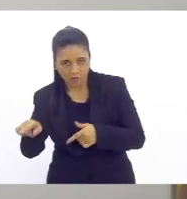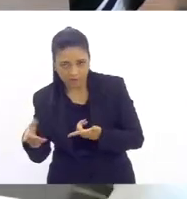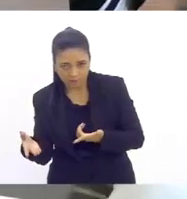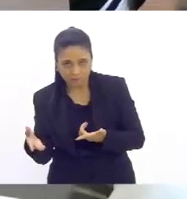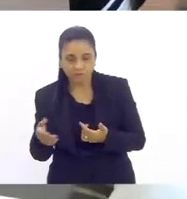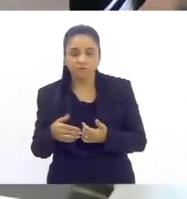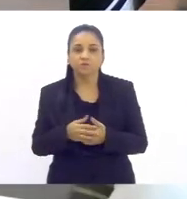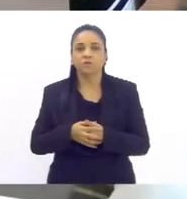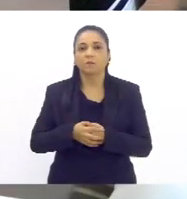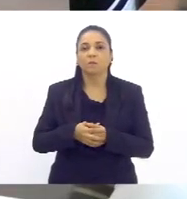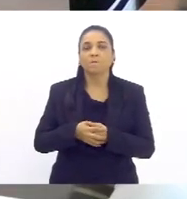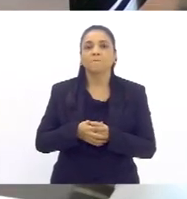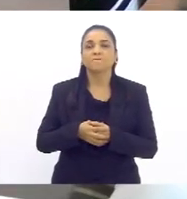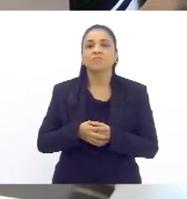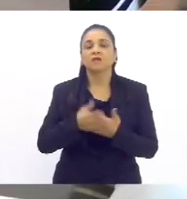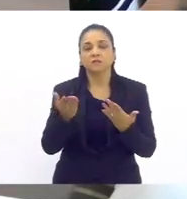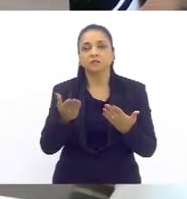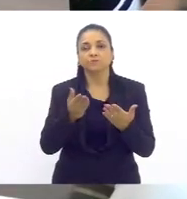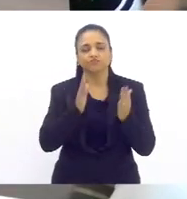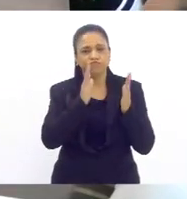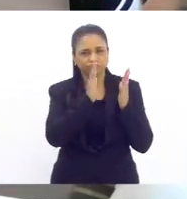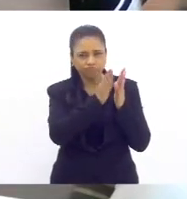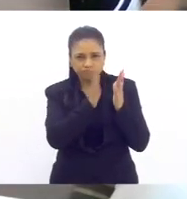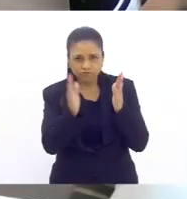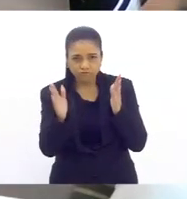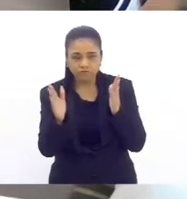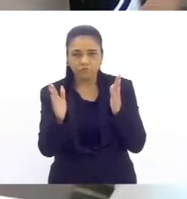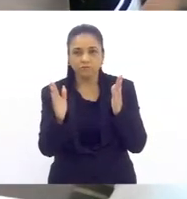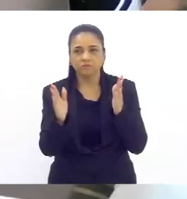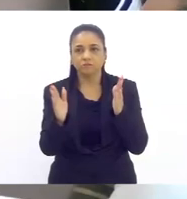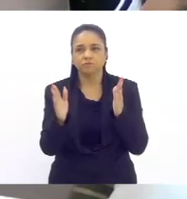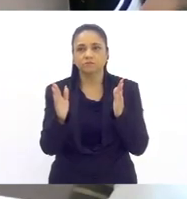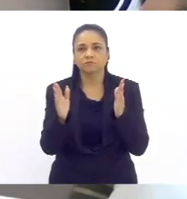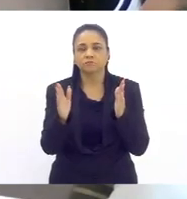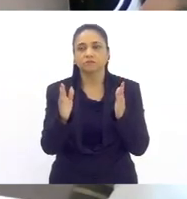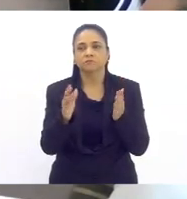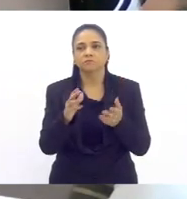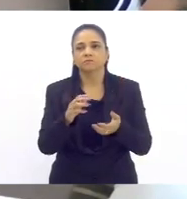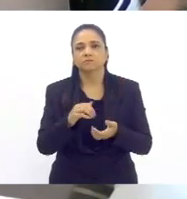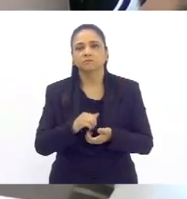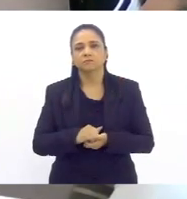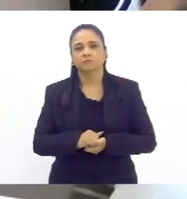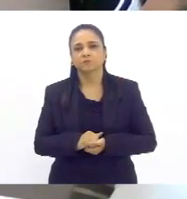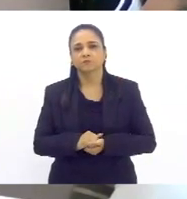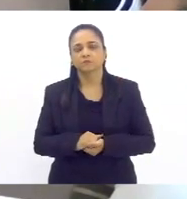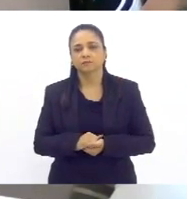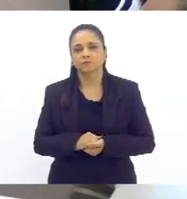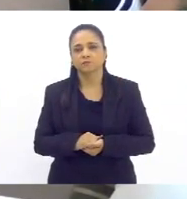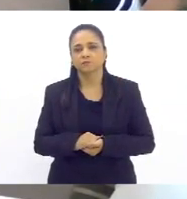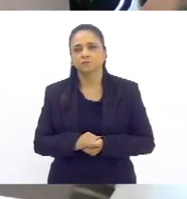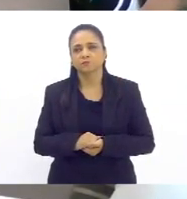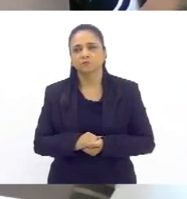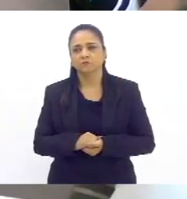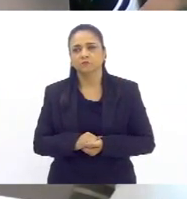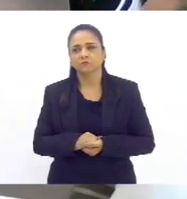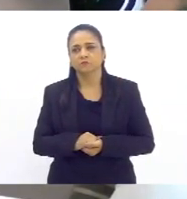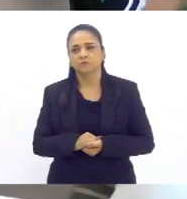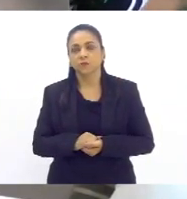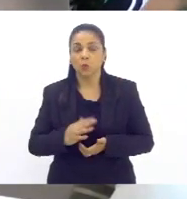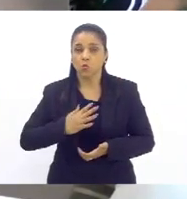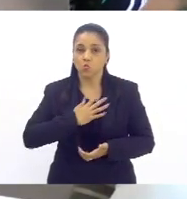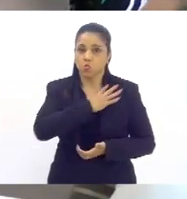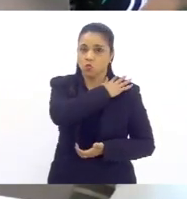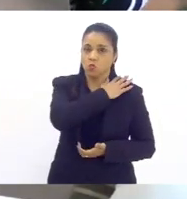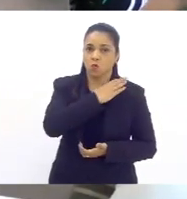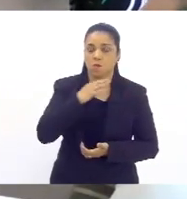sequência na sequência nós temos aqui o o Coronel